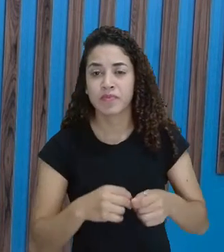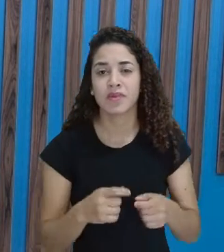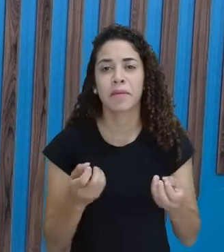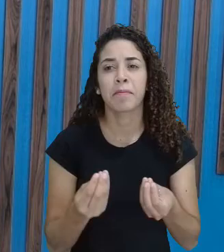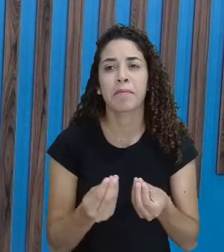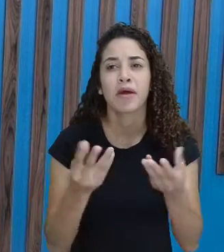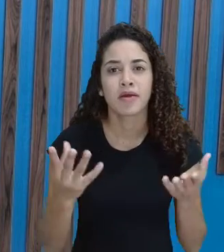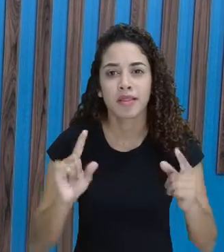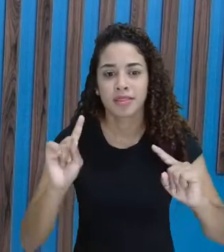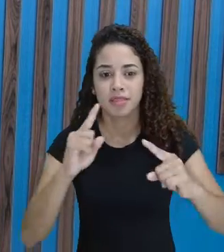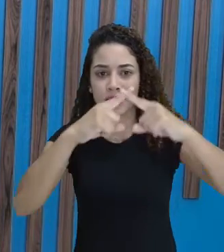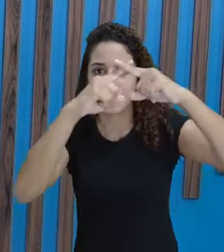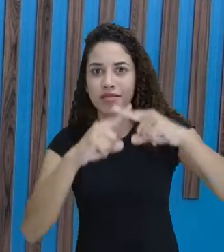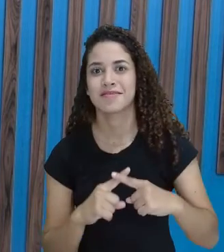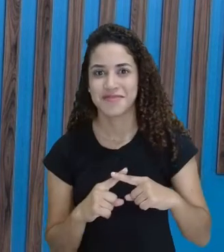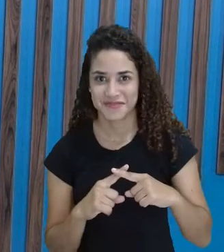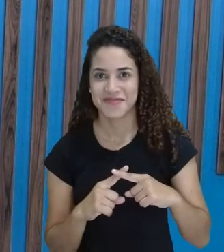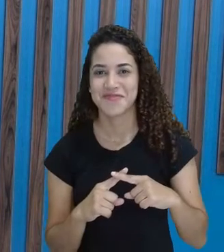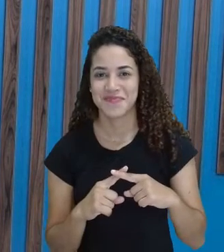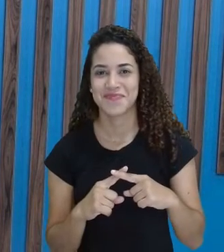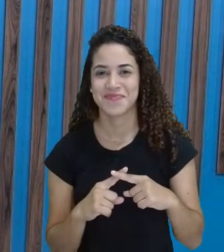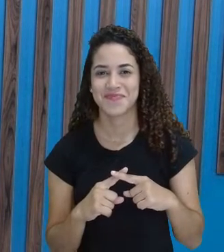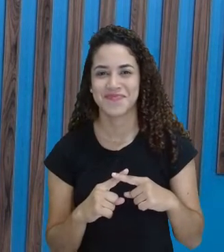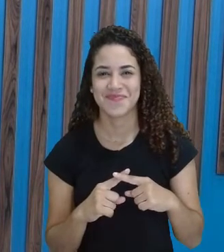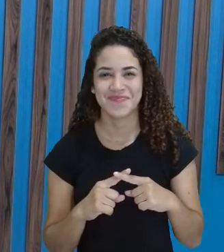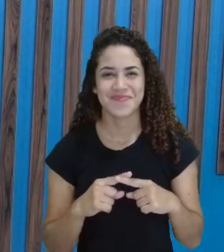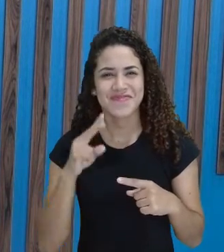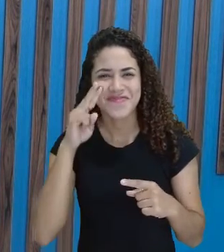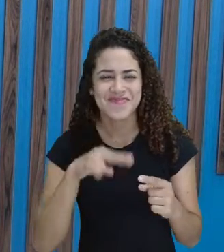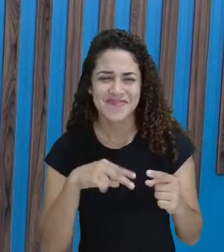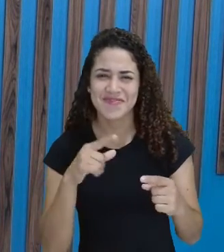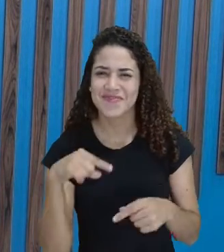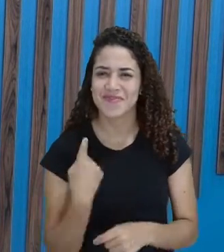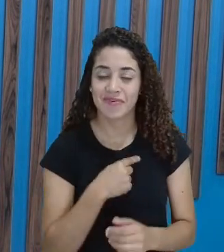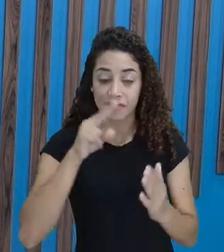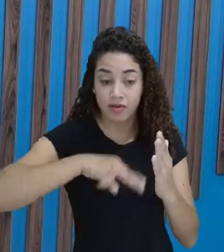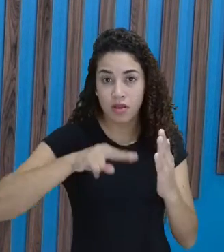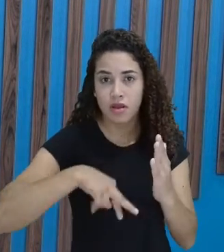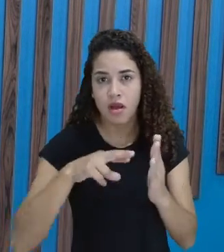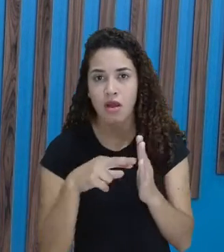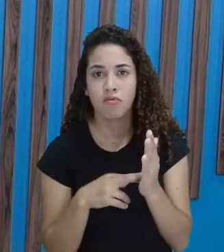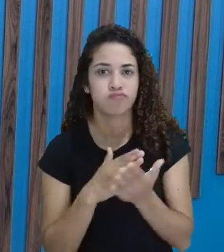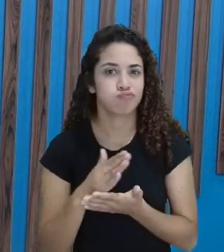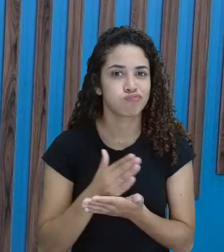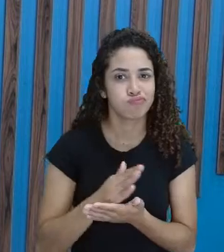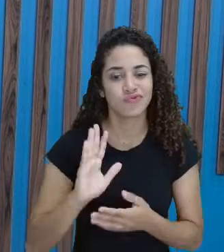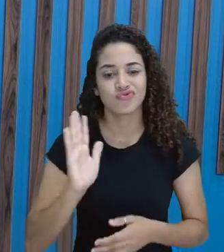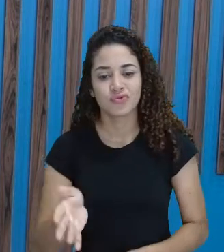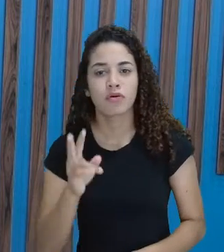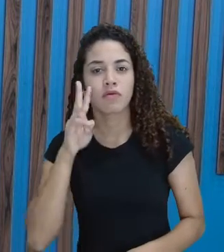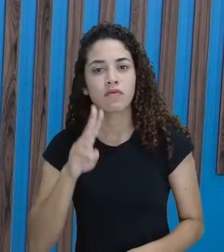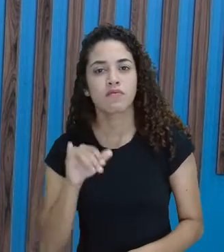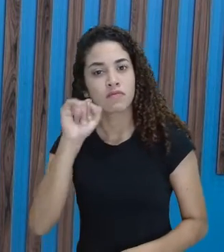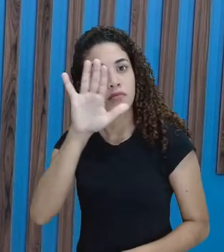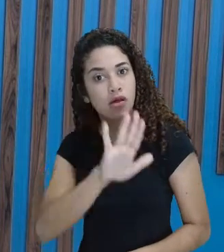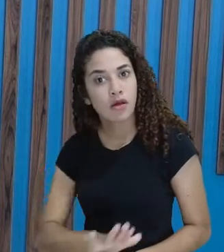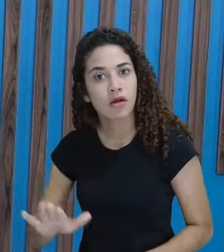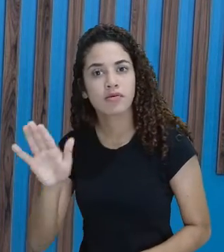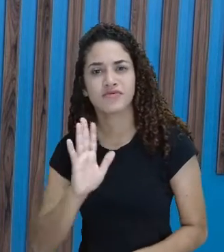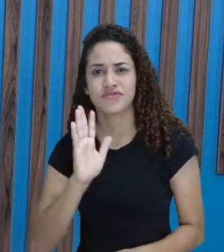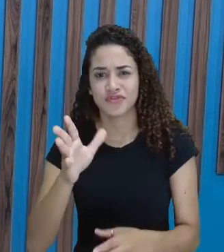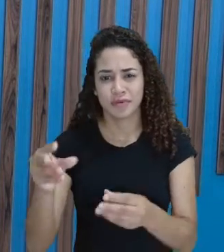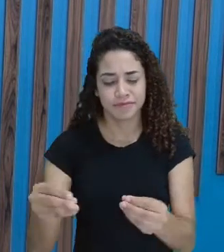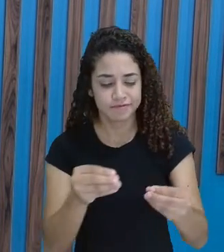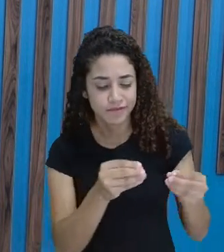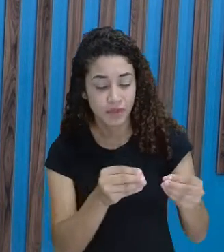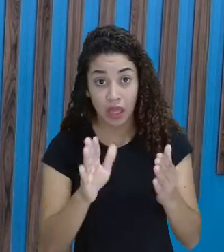o desafio. Viu que a gente leu algumas regras aqui, eu tirei, a gente viu a imagem. Então, já pegou o caderno?